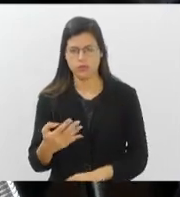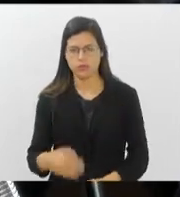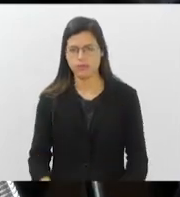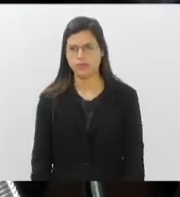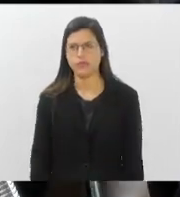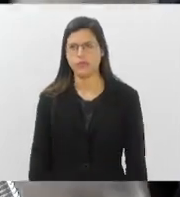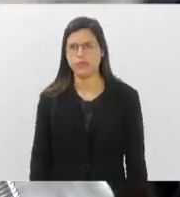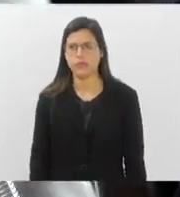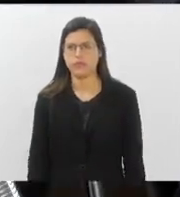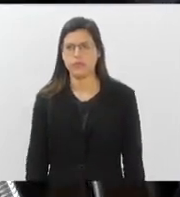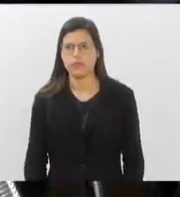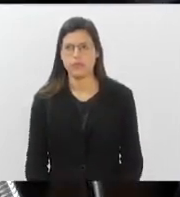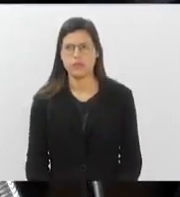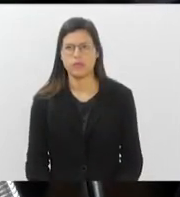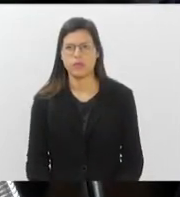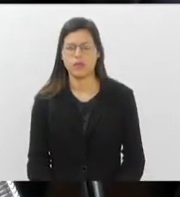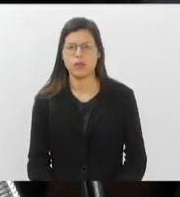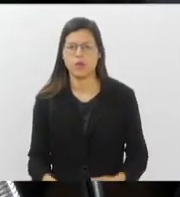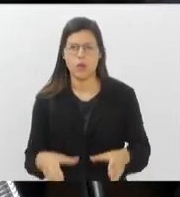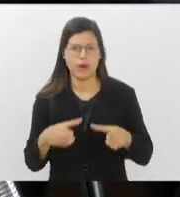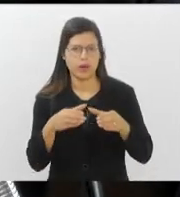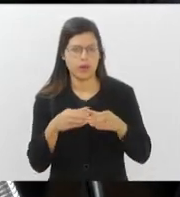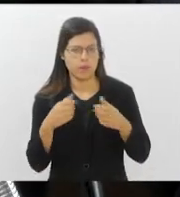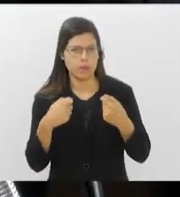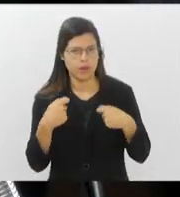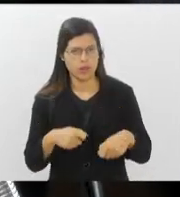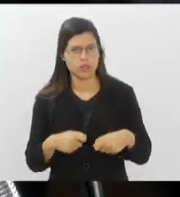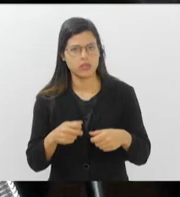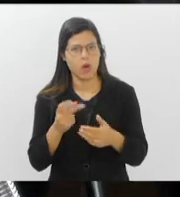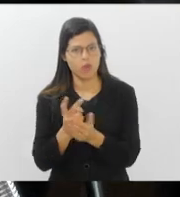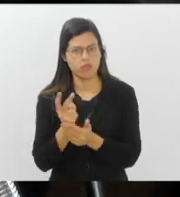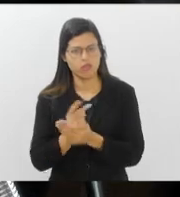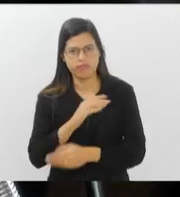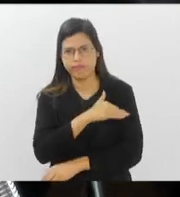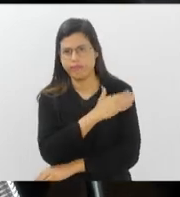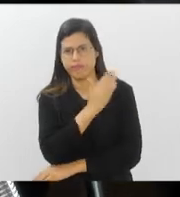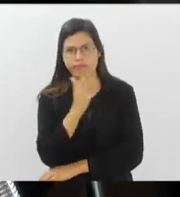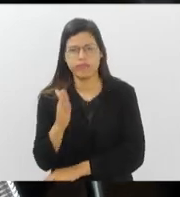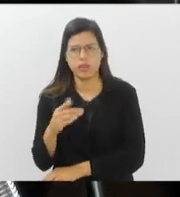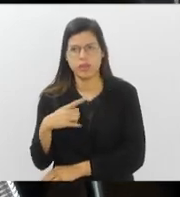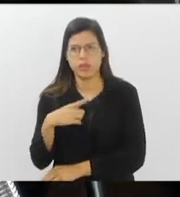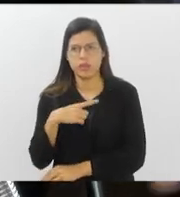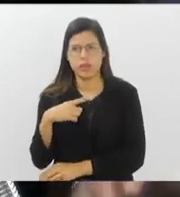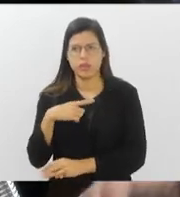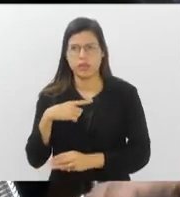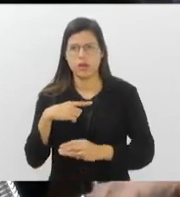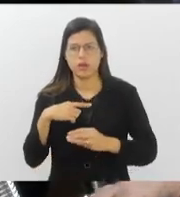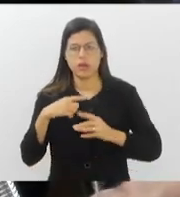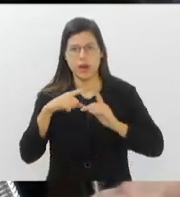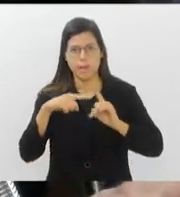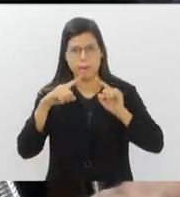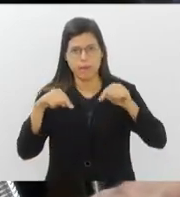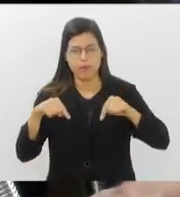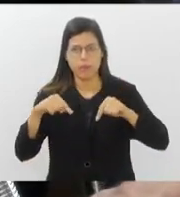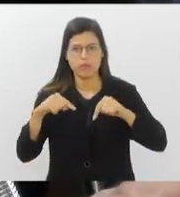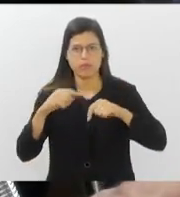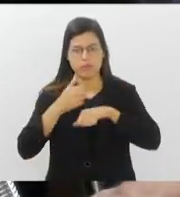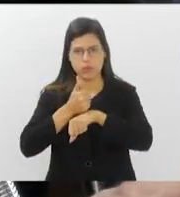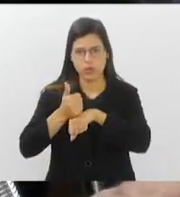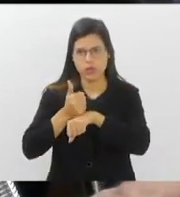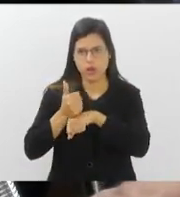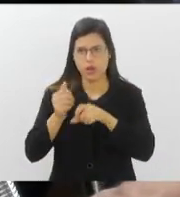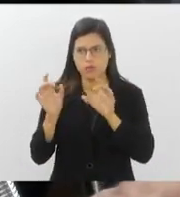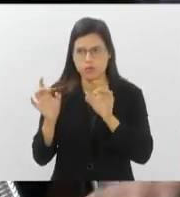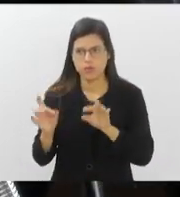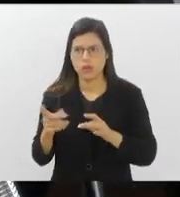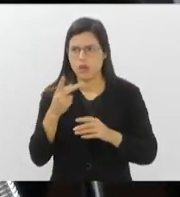equipe tem que funcionar o tempo todo e ela é composta por profissionais especializados. Ele coloca estagiários